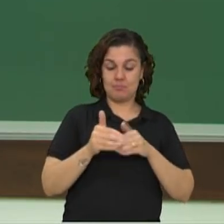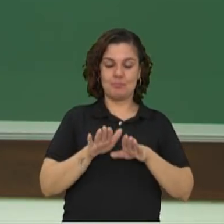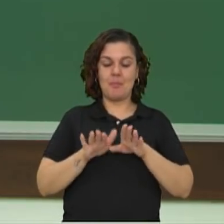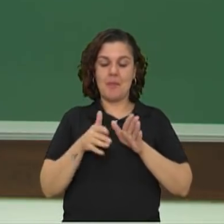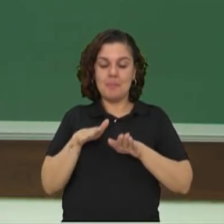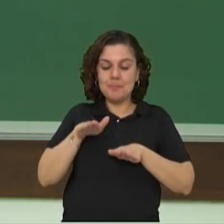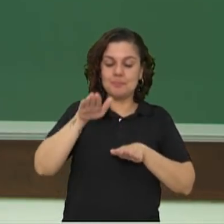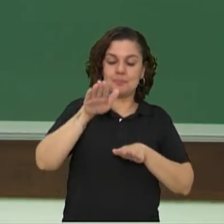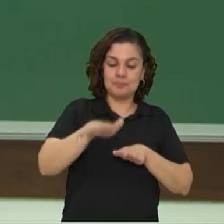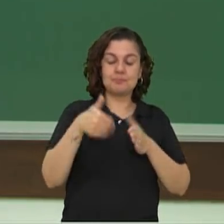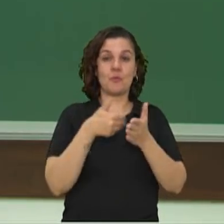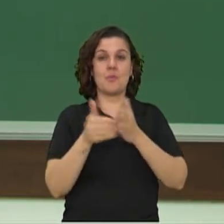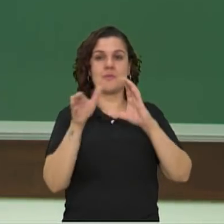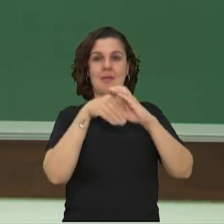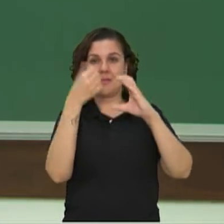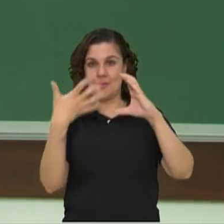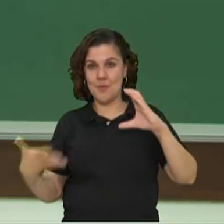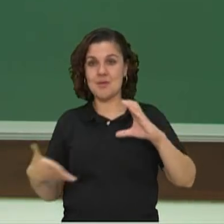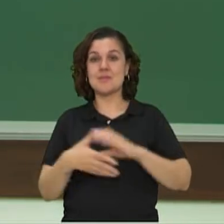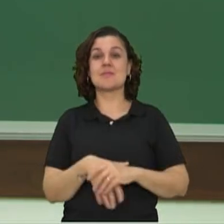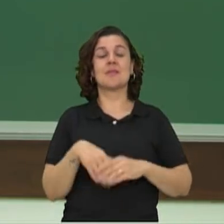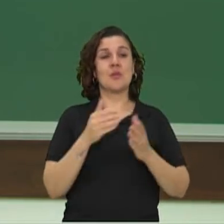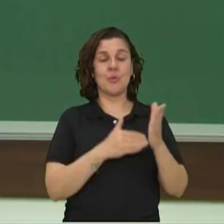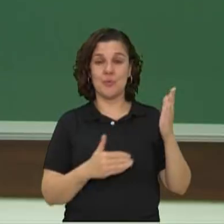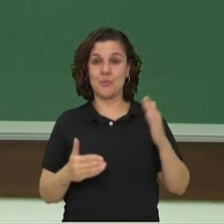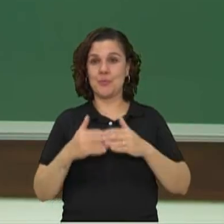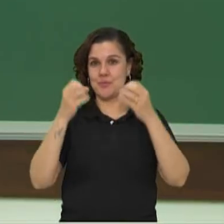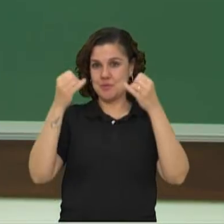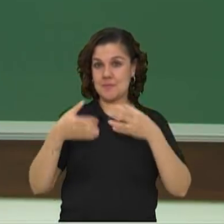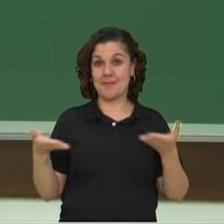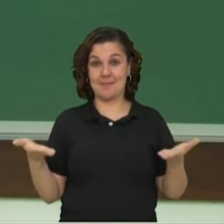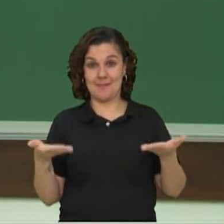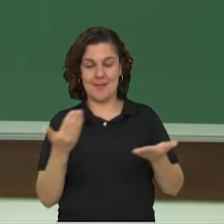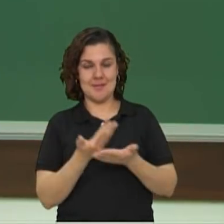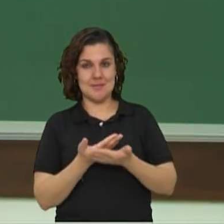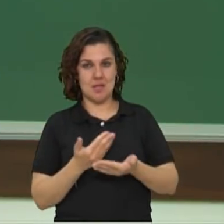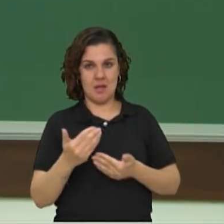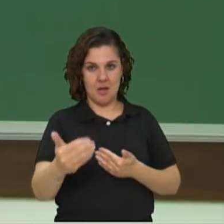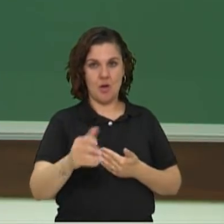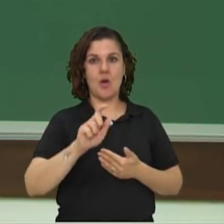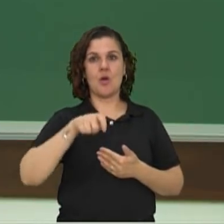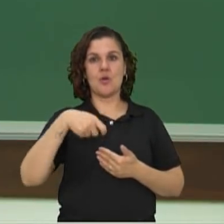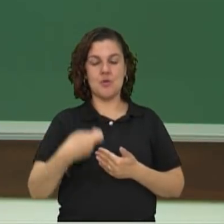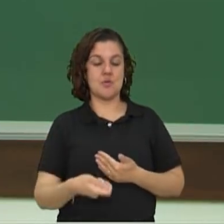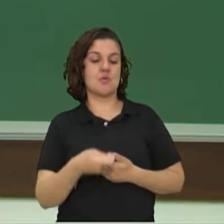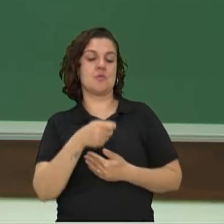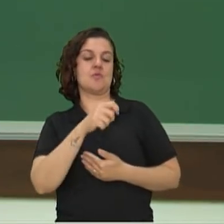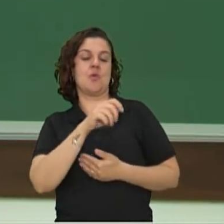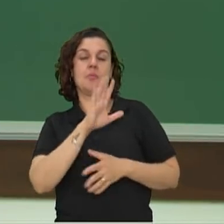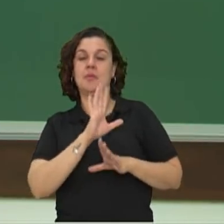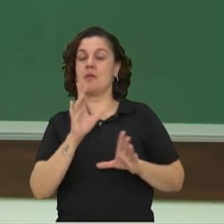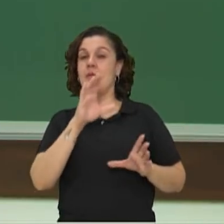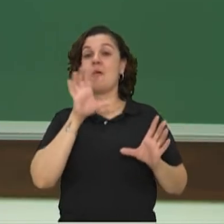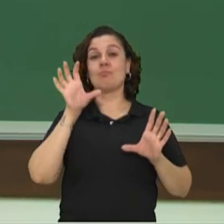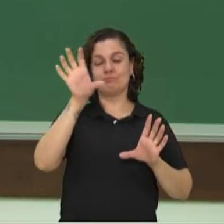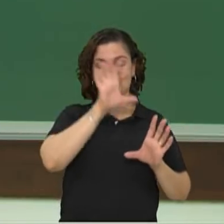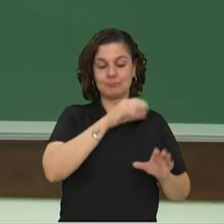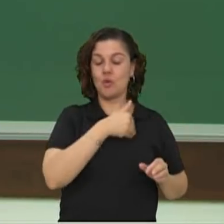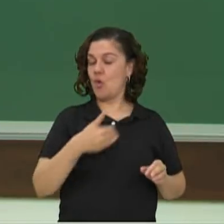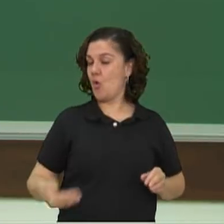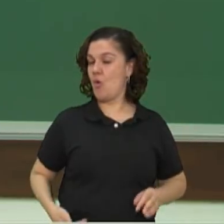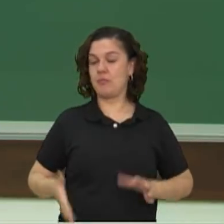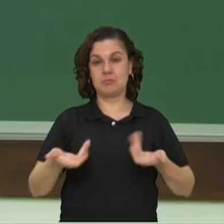para a democracia, né? Que foi justamente tudo o que eu falei aqui nessas aulas sobre a questão de Estado laico, questão democrática, né? E